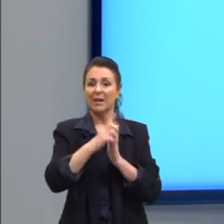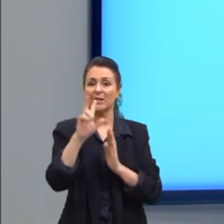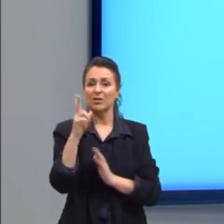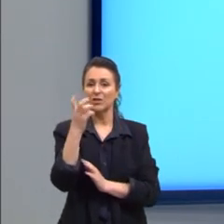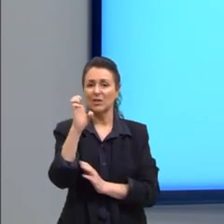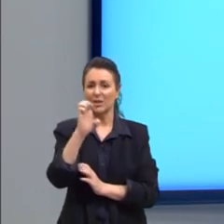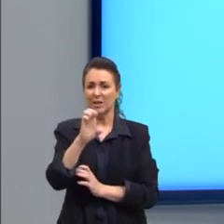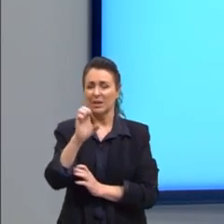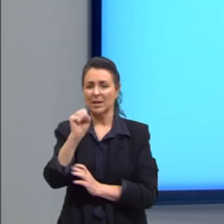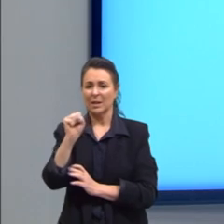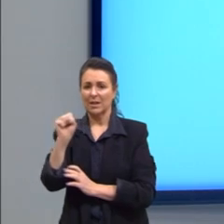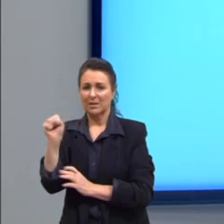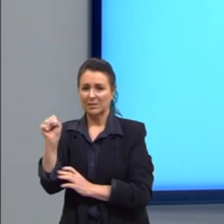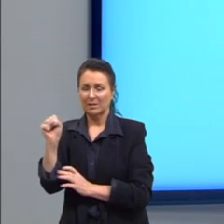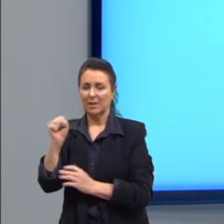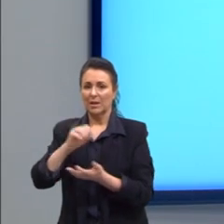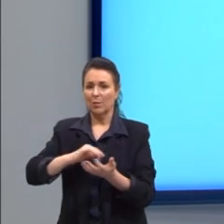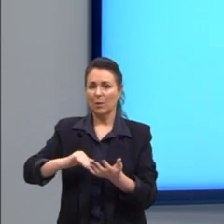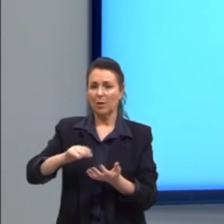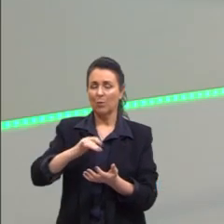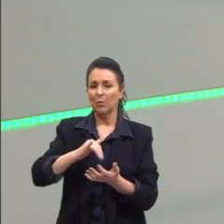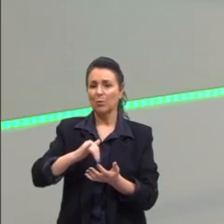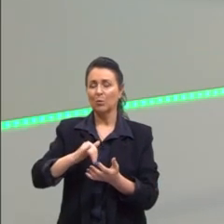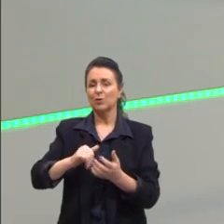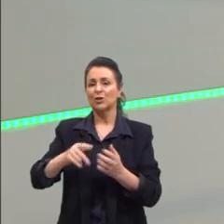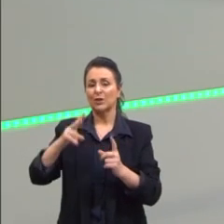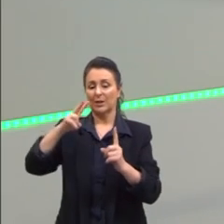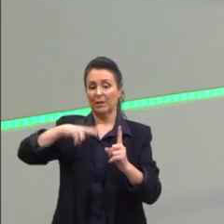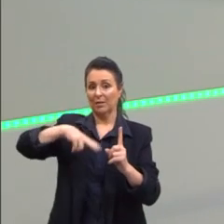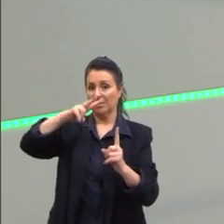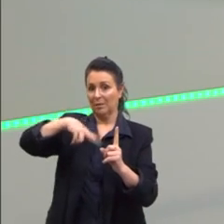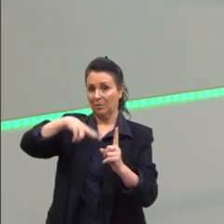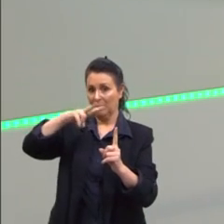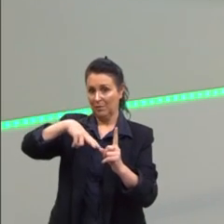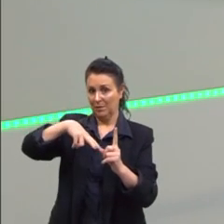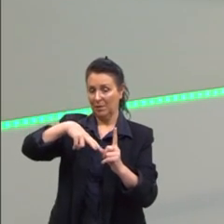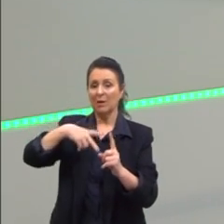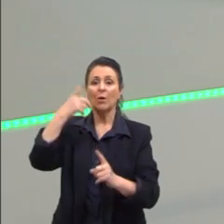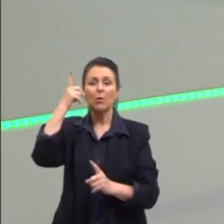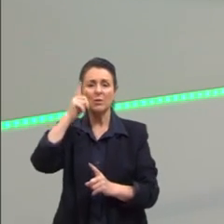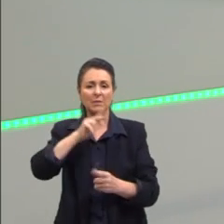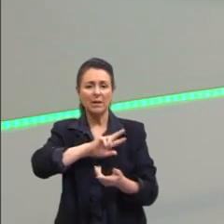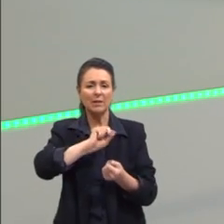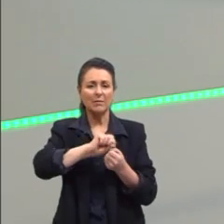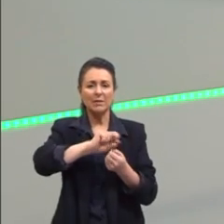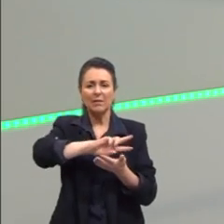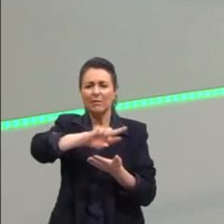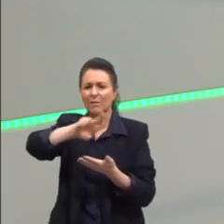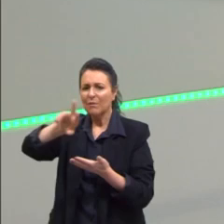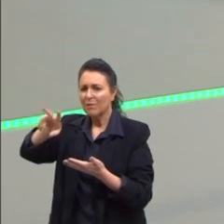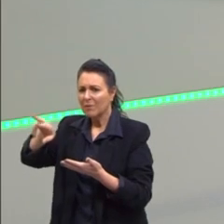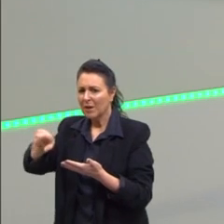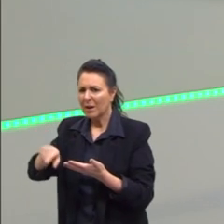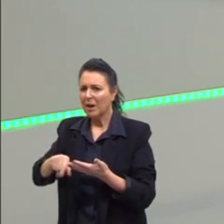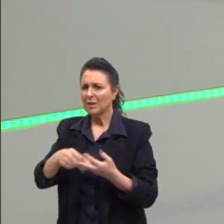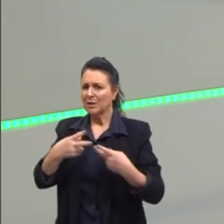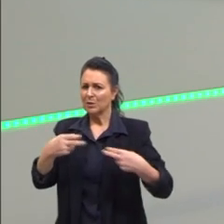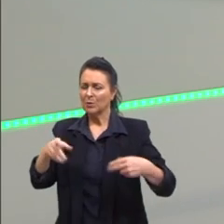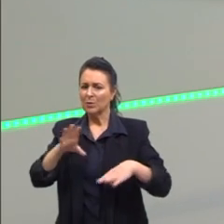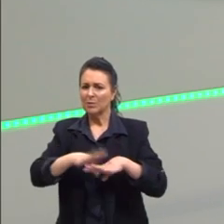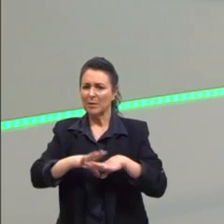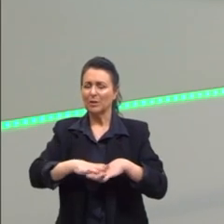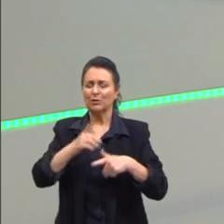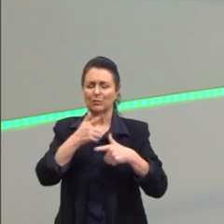né que na lei de has no cálculo de entalpia a gente consegue fazer várias operações matemáticas né